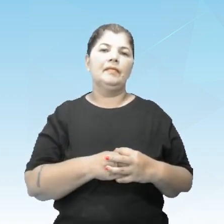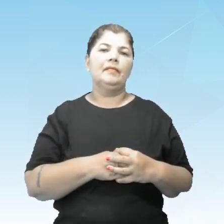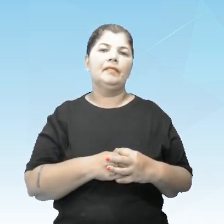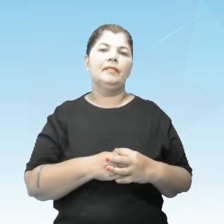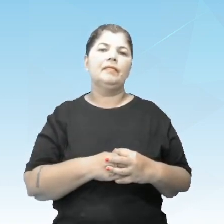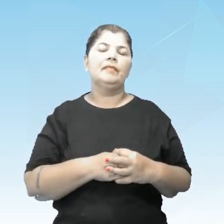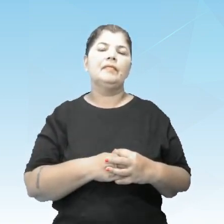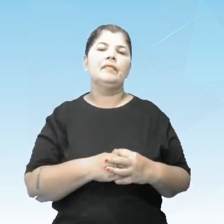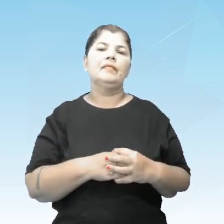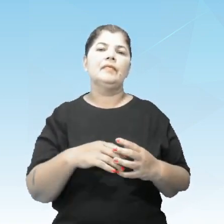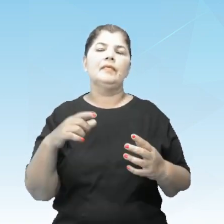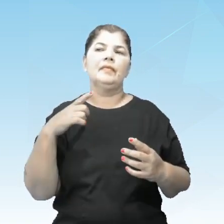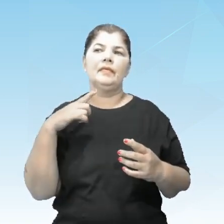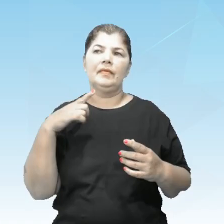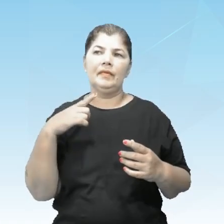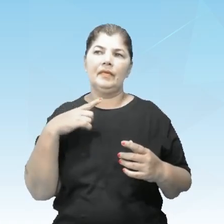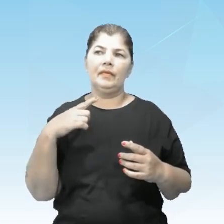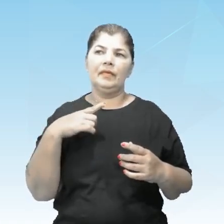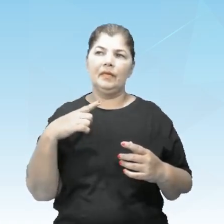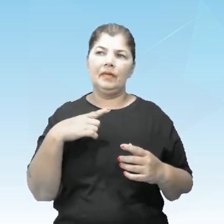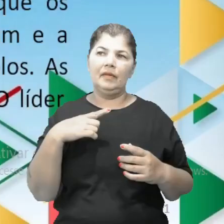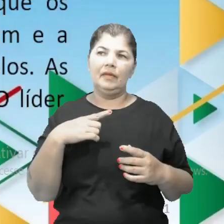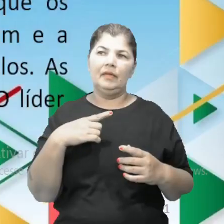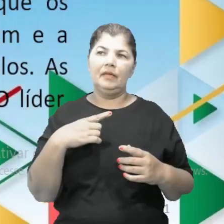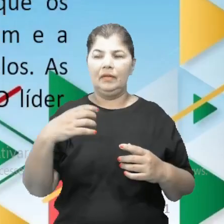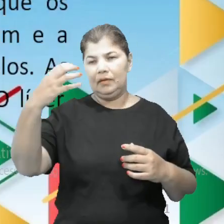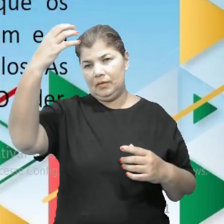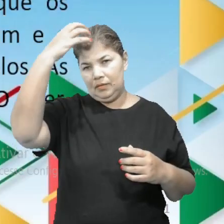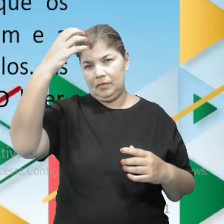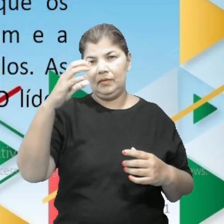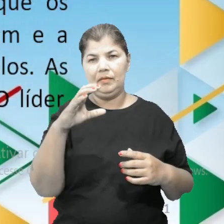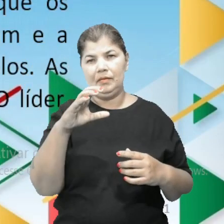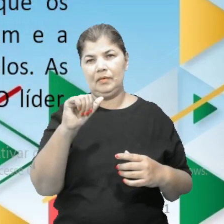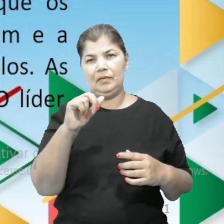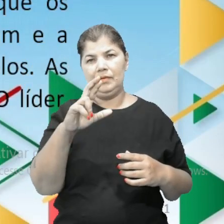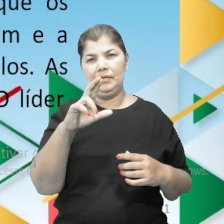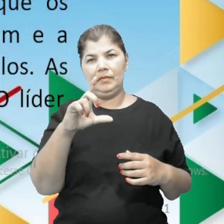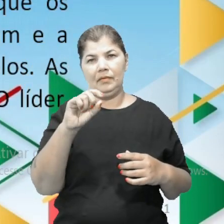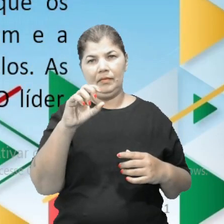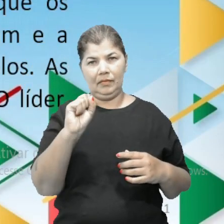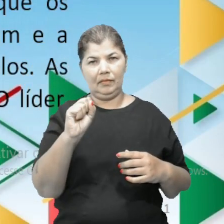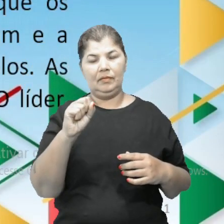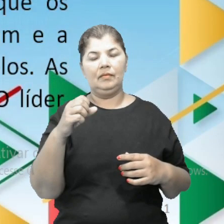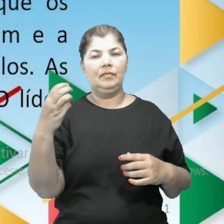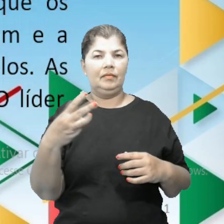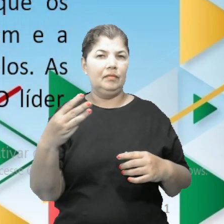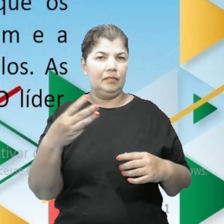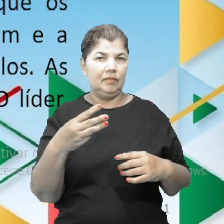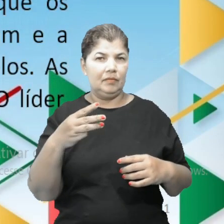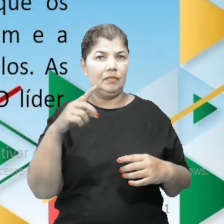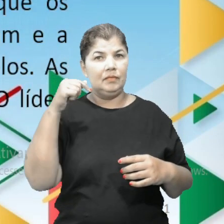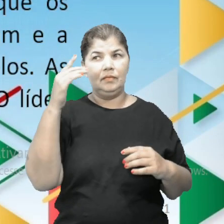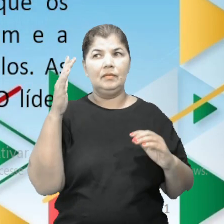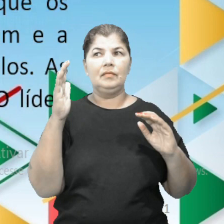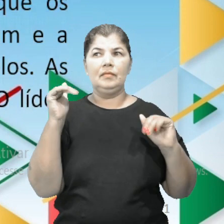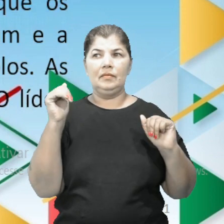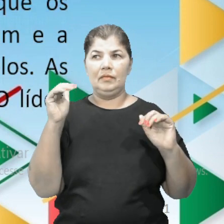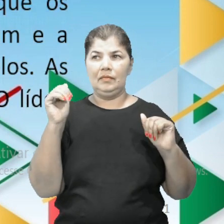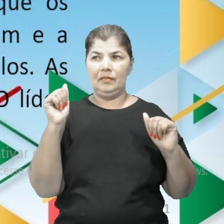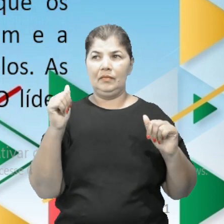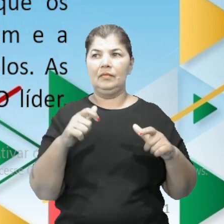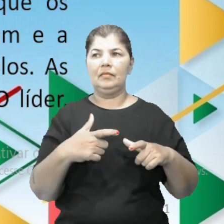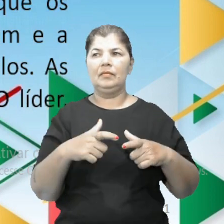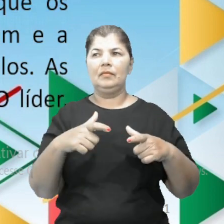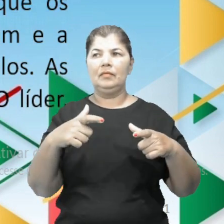Então, nós temos, no reinado de Carlos III, a Espanha aumentou os tributos pagos pelos